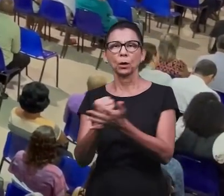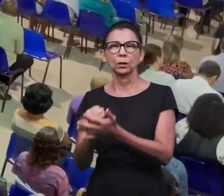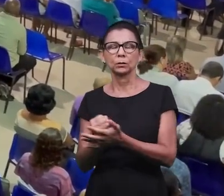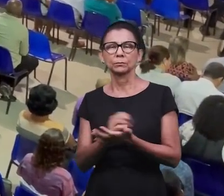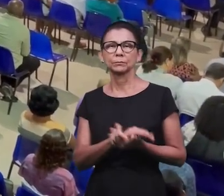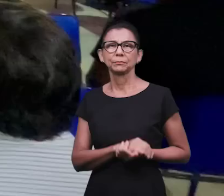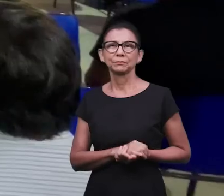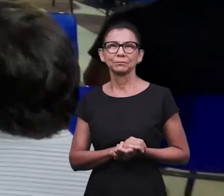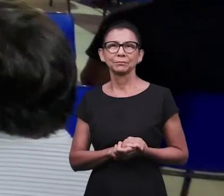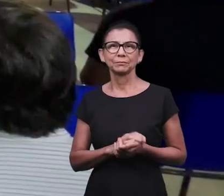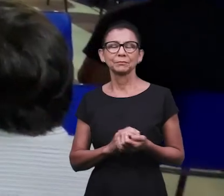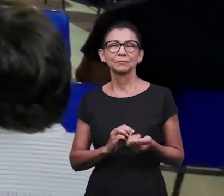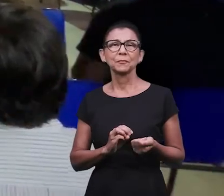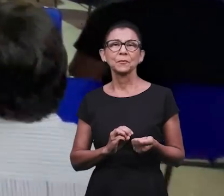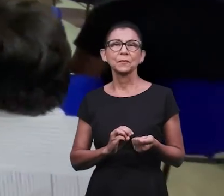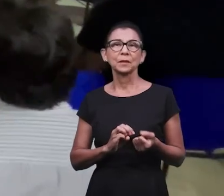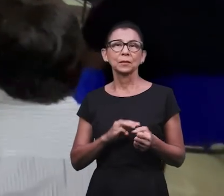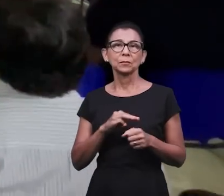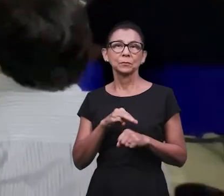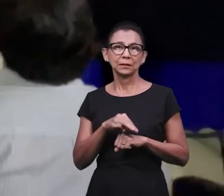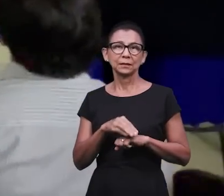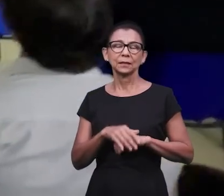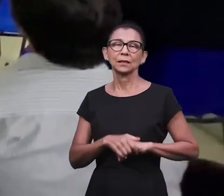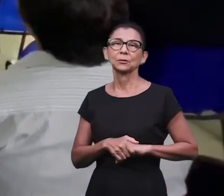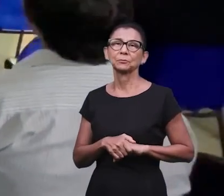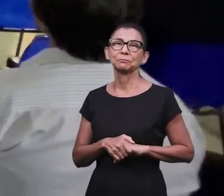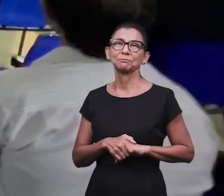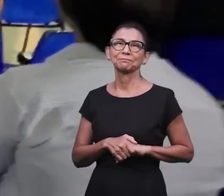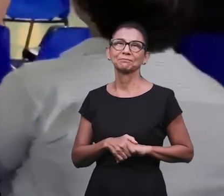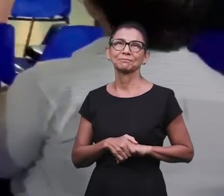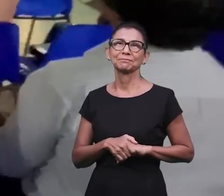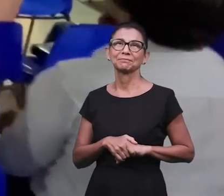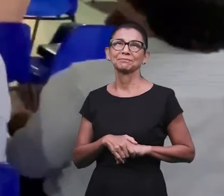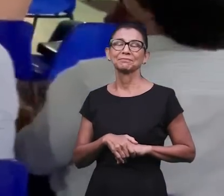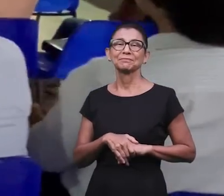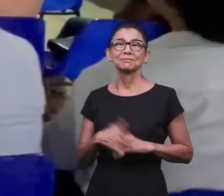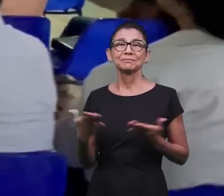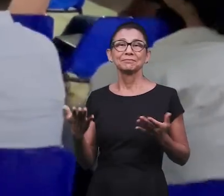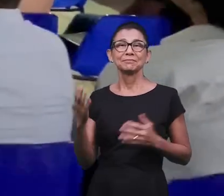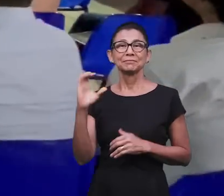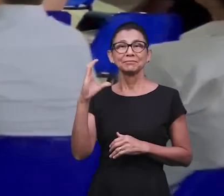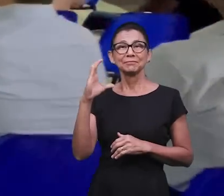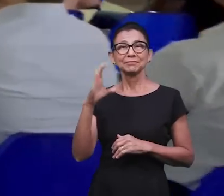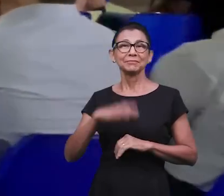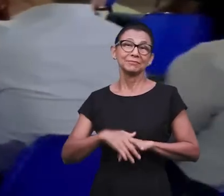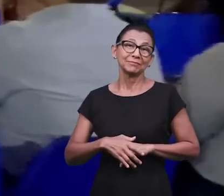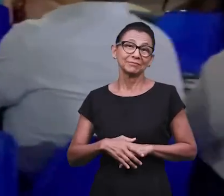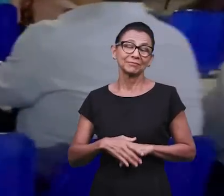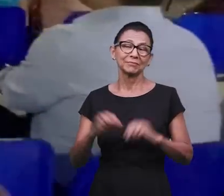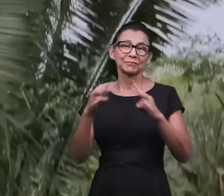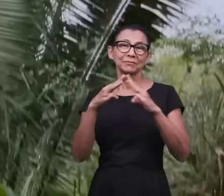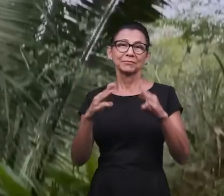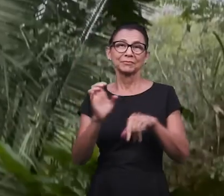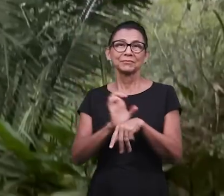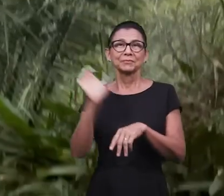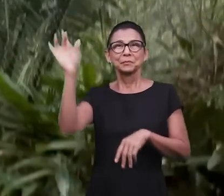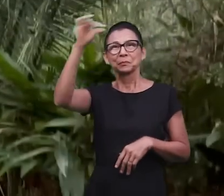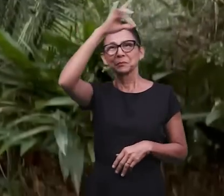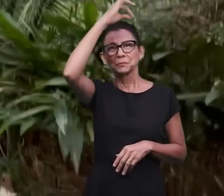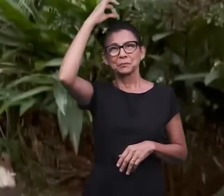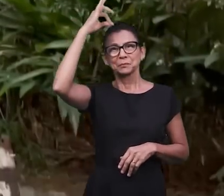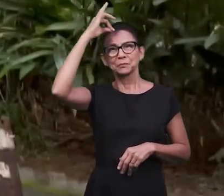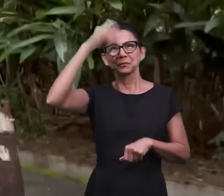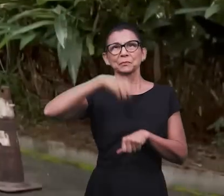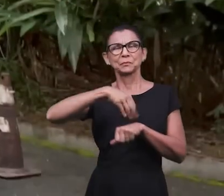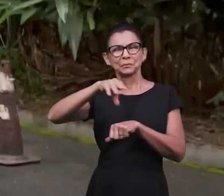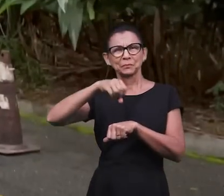ministérios. Foram dadas e transmitidas a partir daquele Manaí, que fica na Grande Vitória, como já mencionei aqui, no estado do Espírito